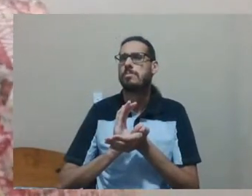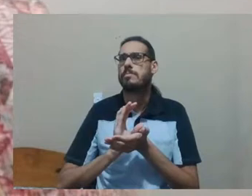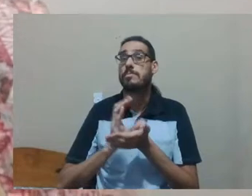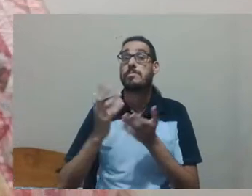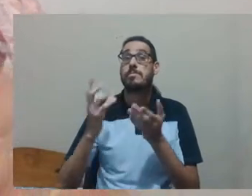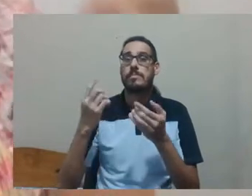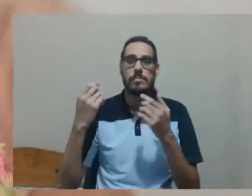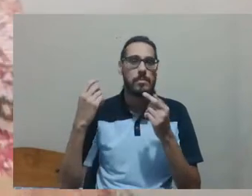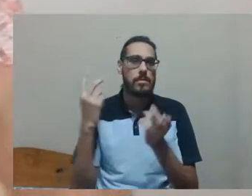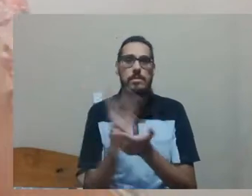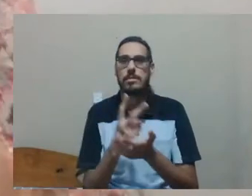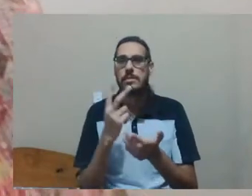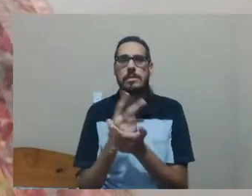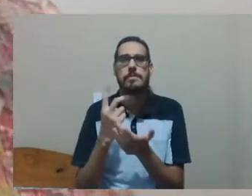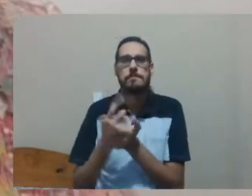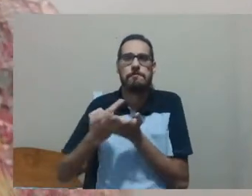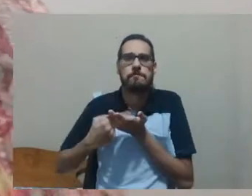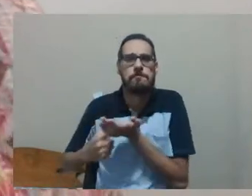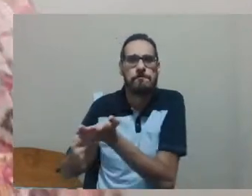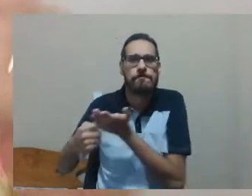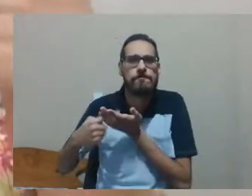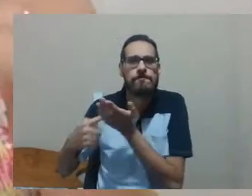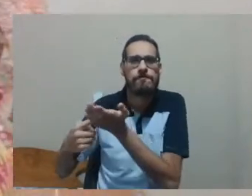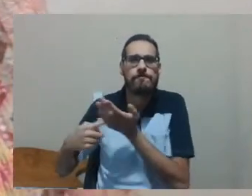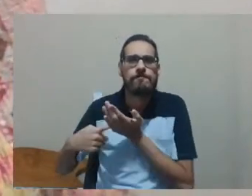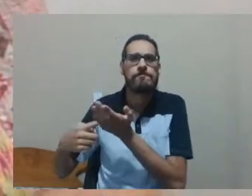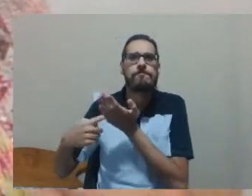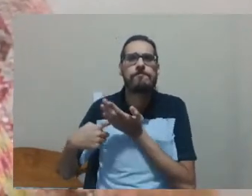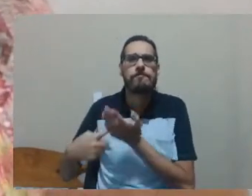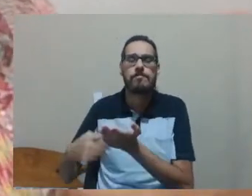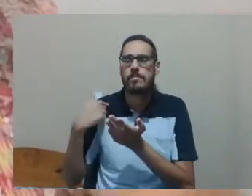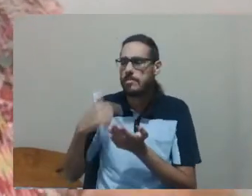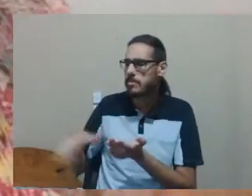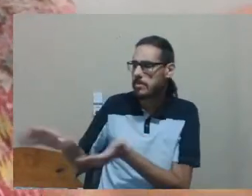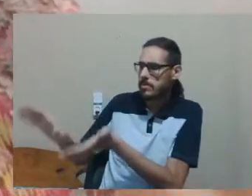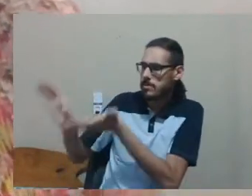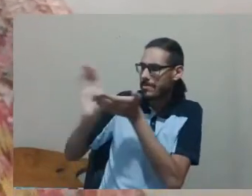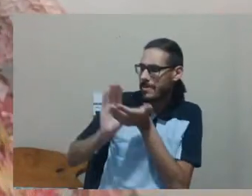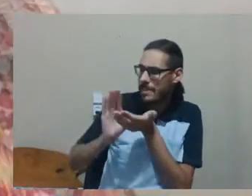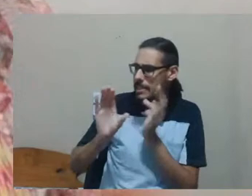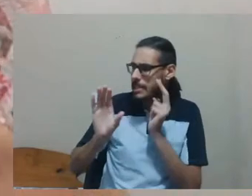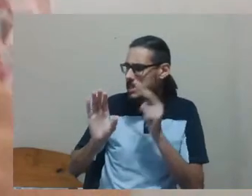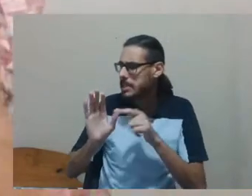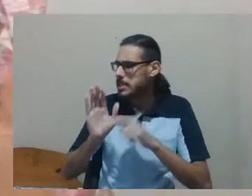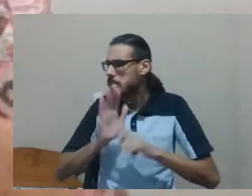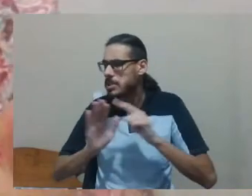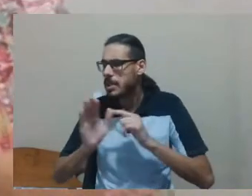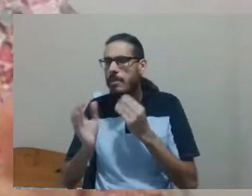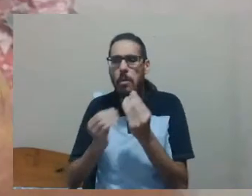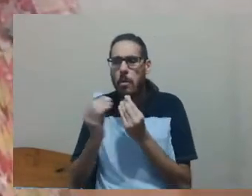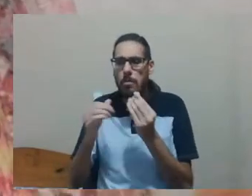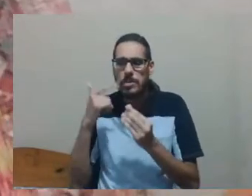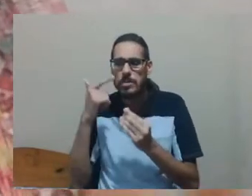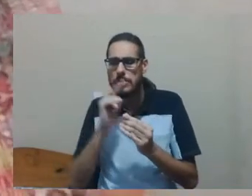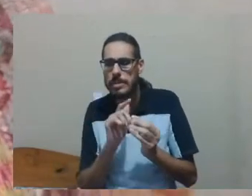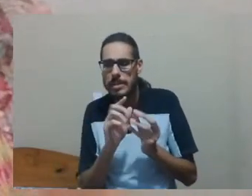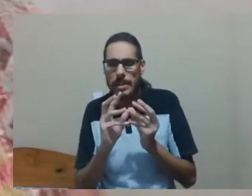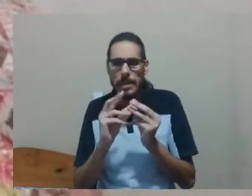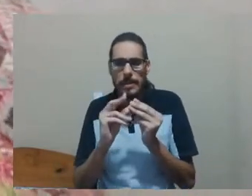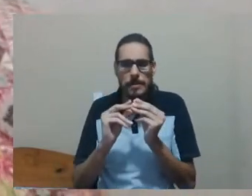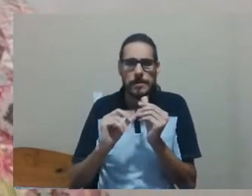articulação, fazendo bom uso, identificando onde nós podíamos enxugar, onde nós